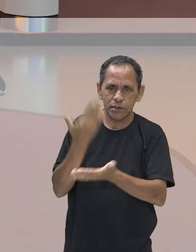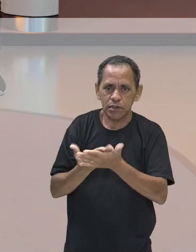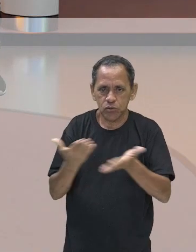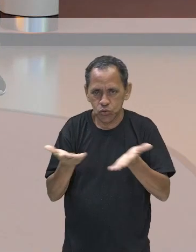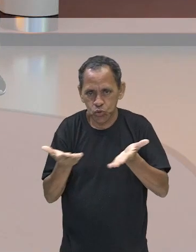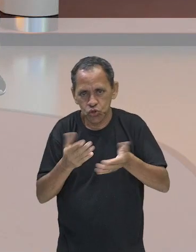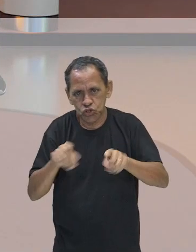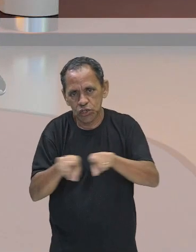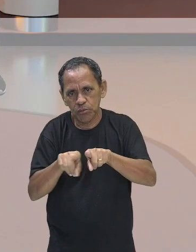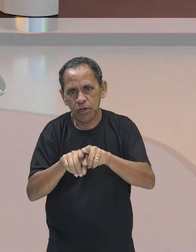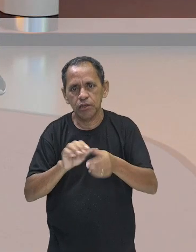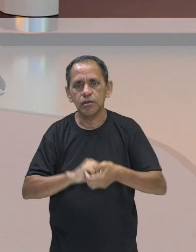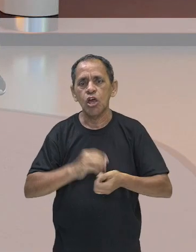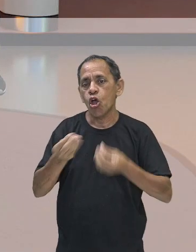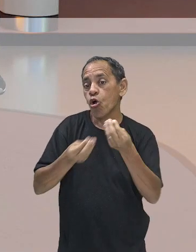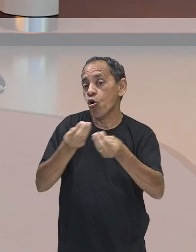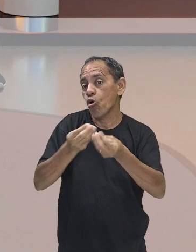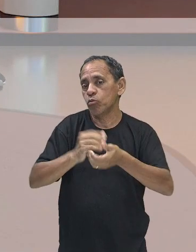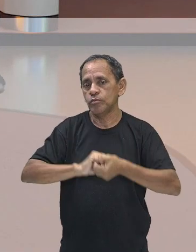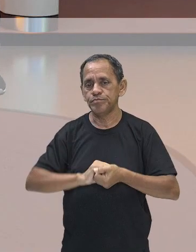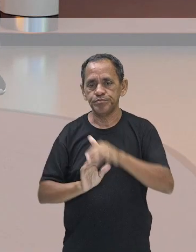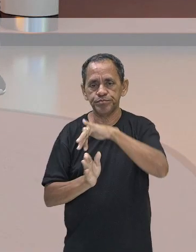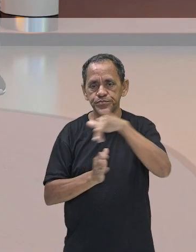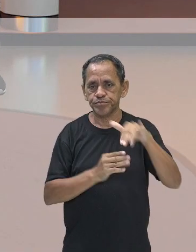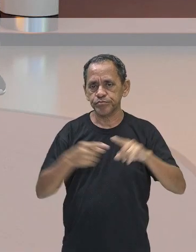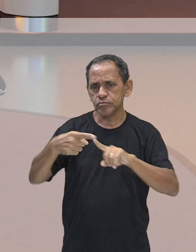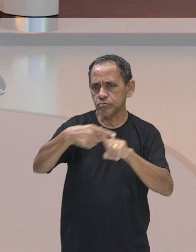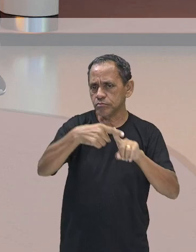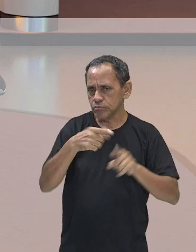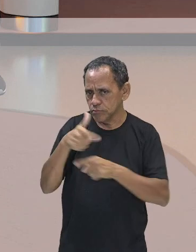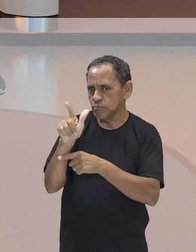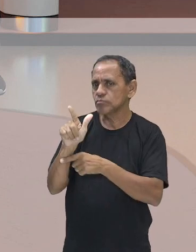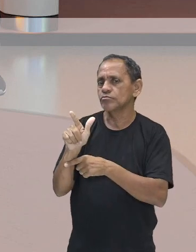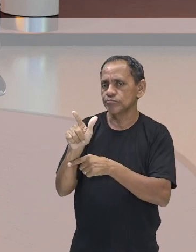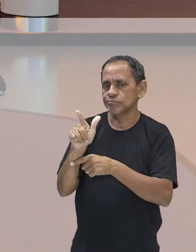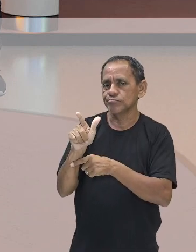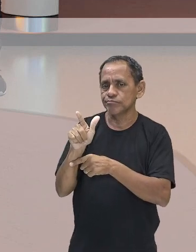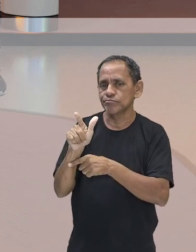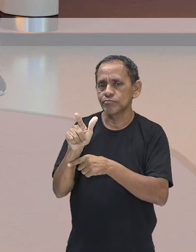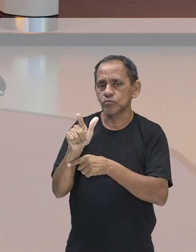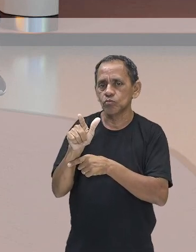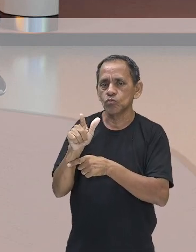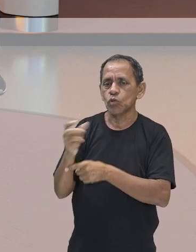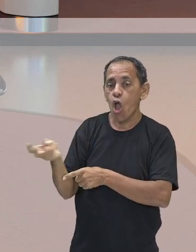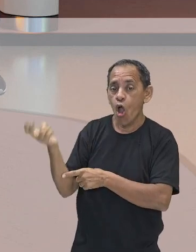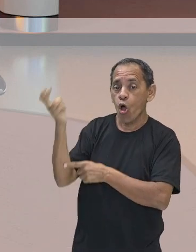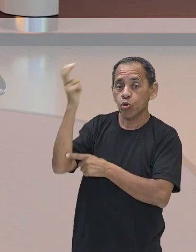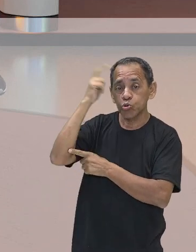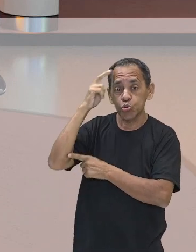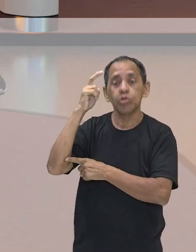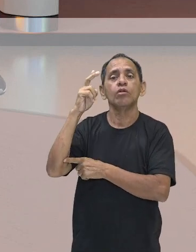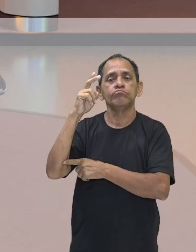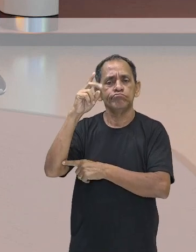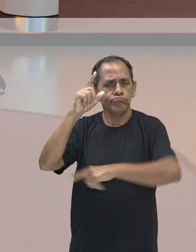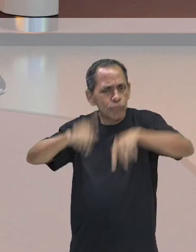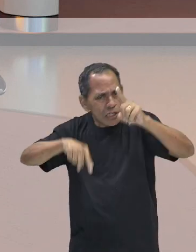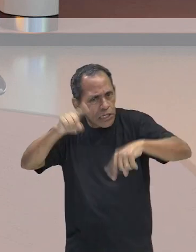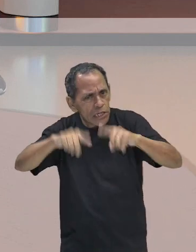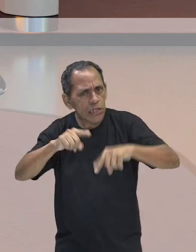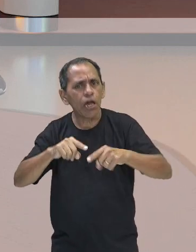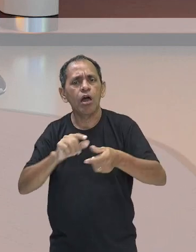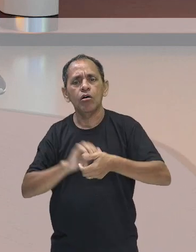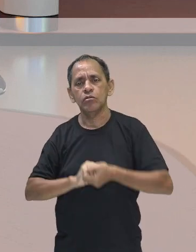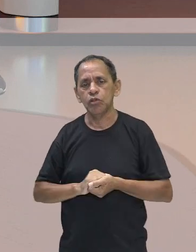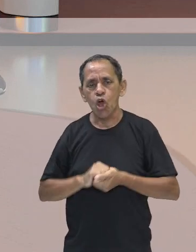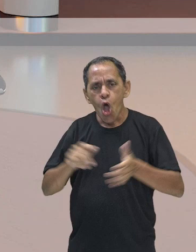vamos lá, galera. Outro tipo de fonte são as fontes da cultura material, que são o quê, professor?